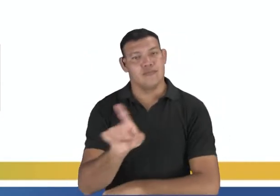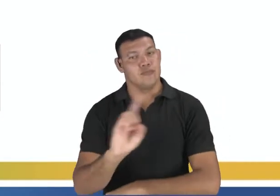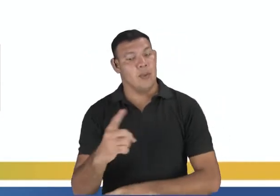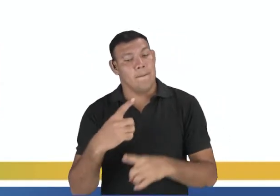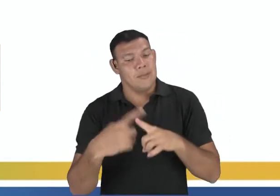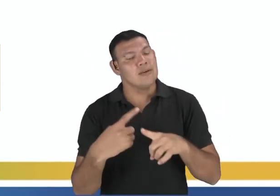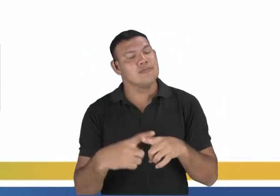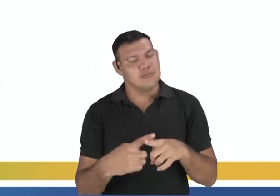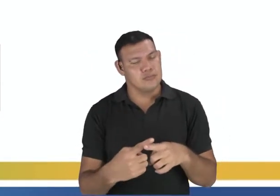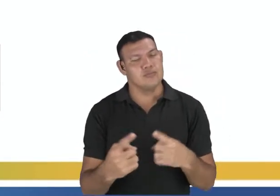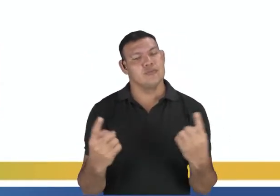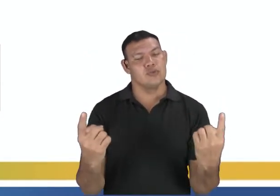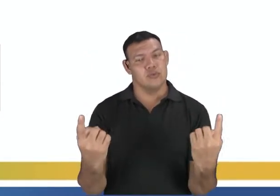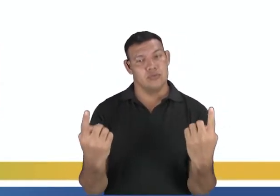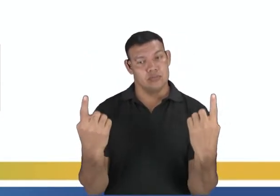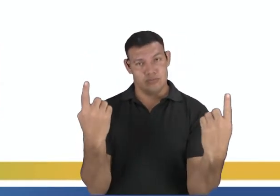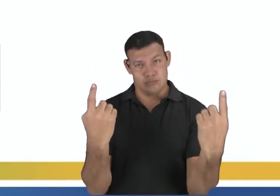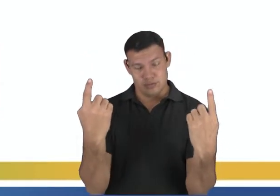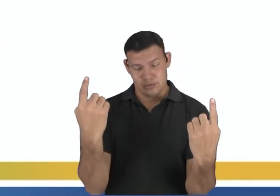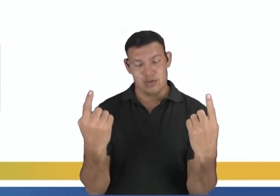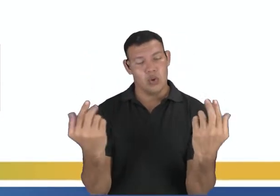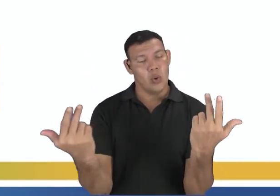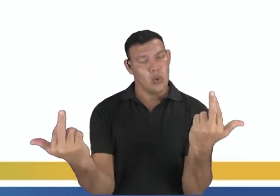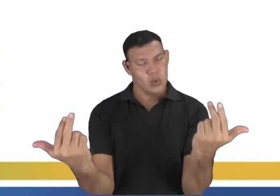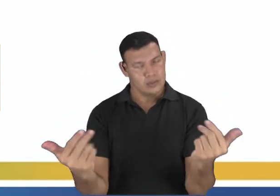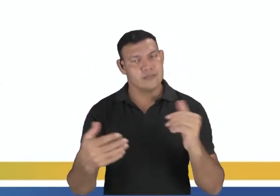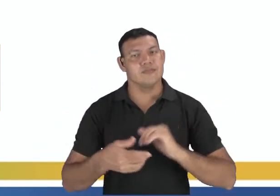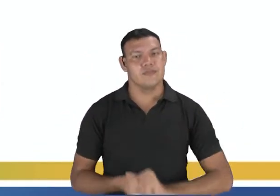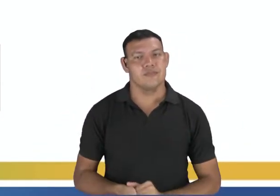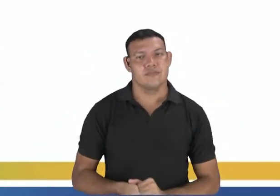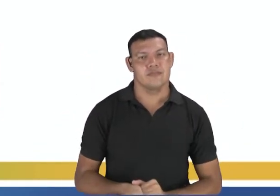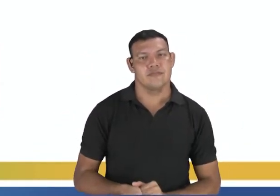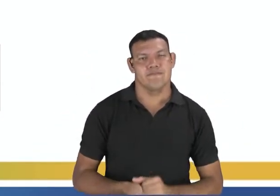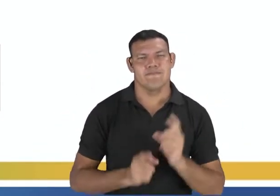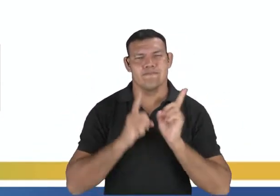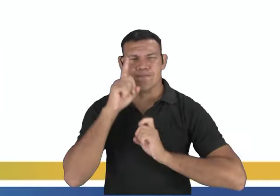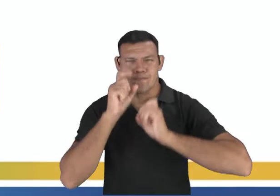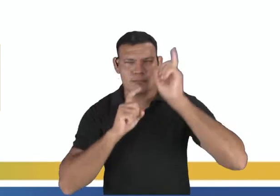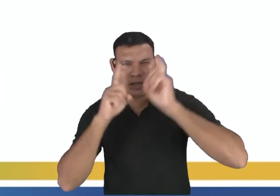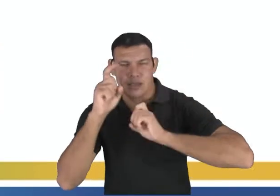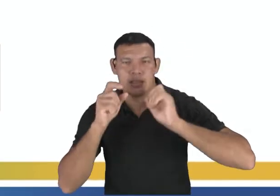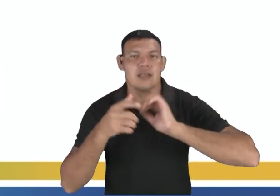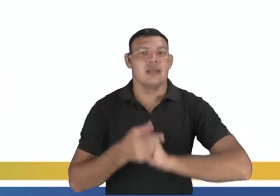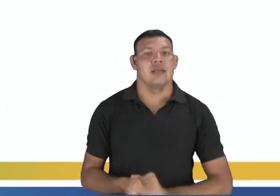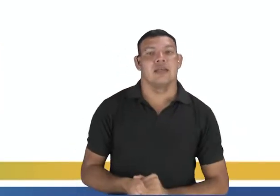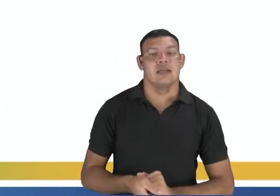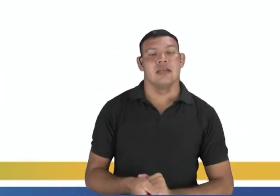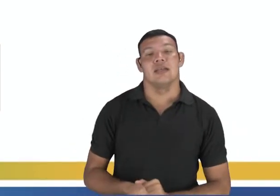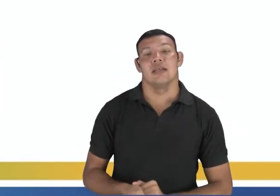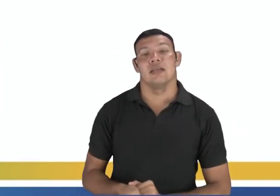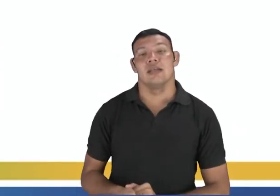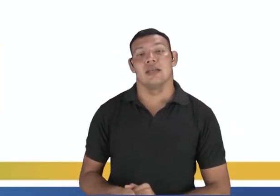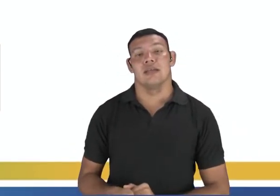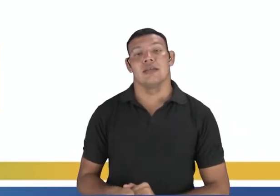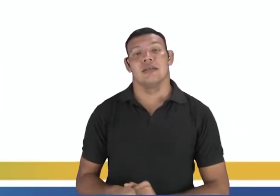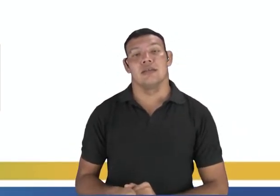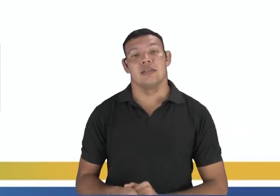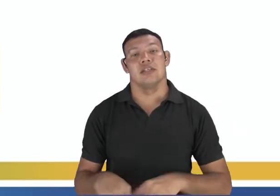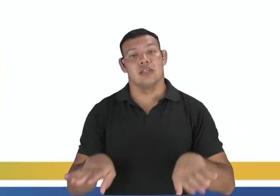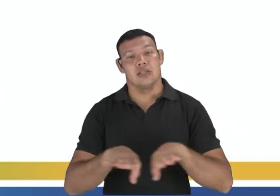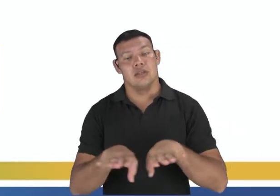estão numa mesma situação. Os gestos, as expressões faciais, a altura do tom da